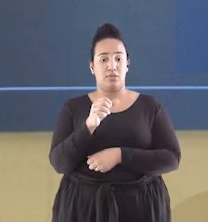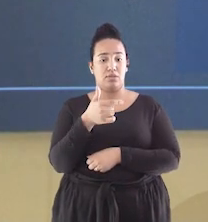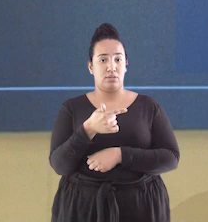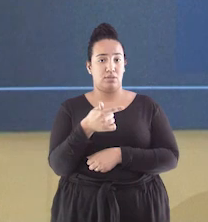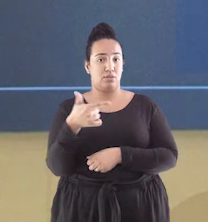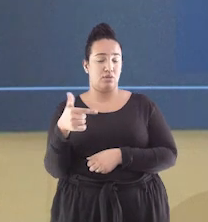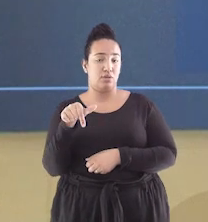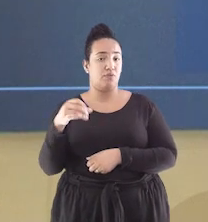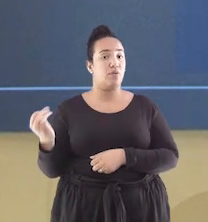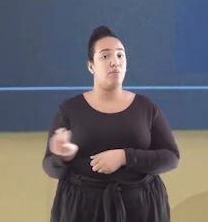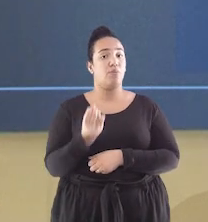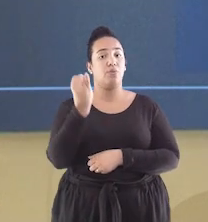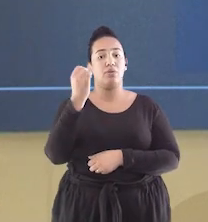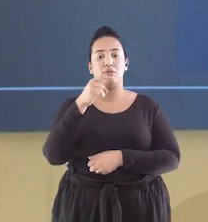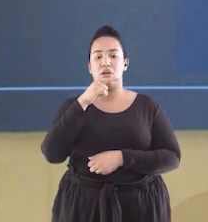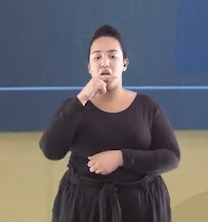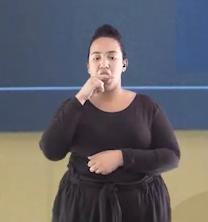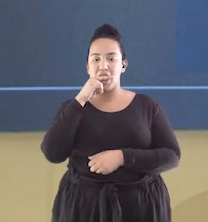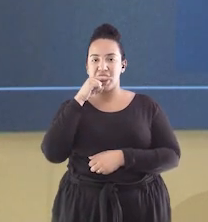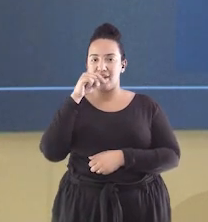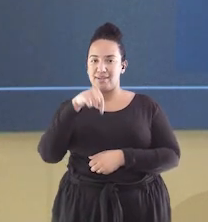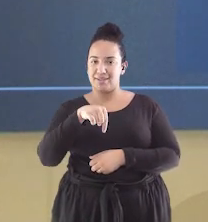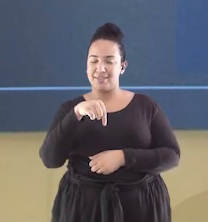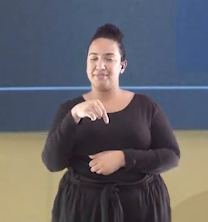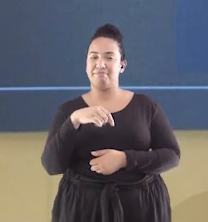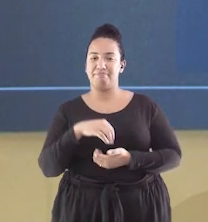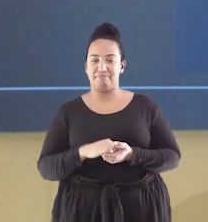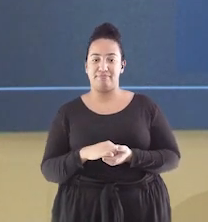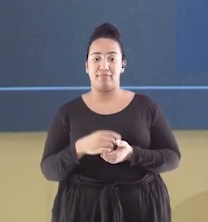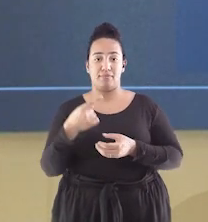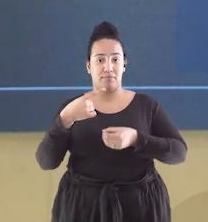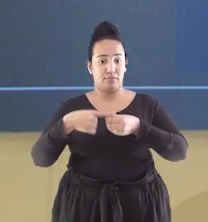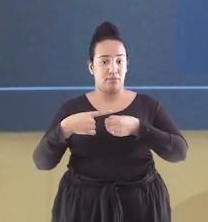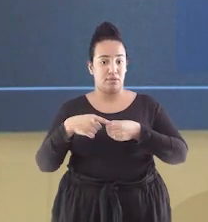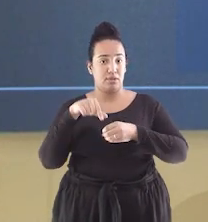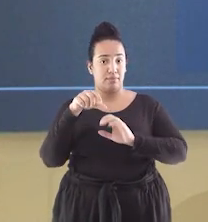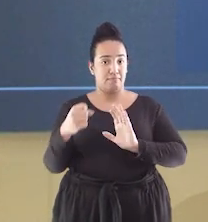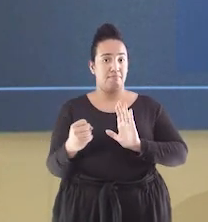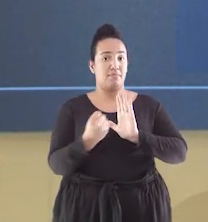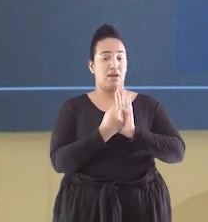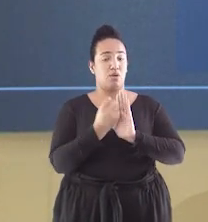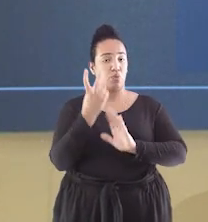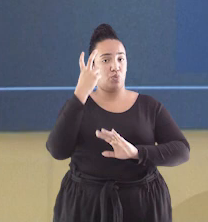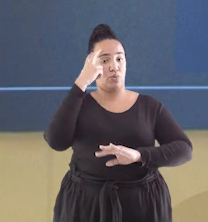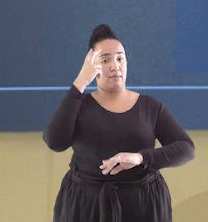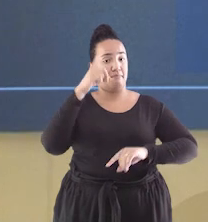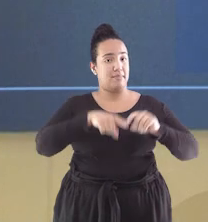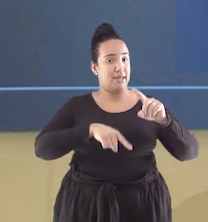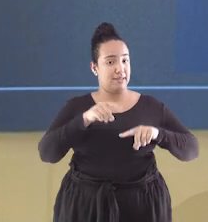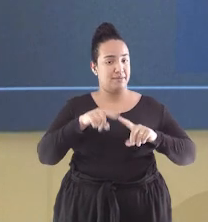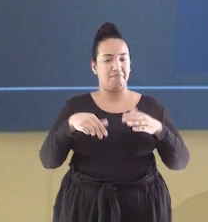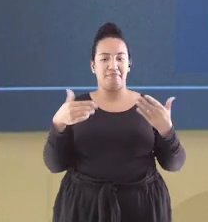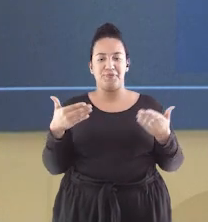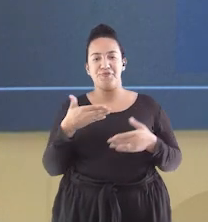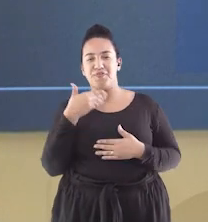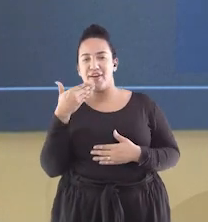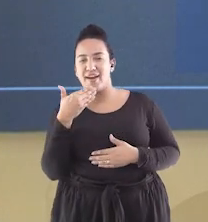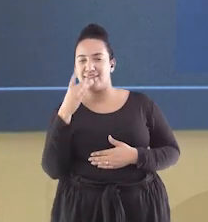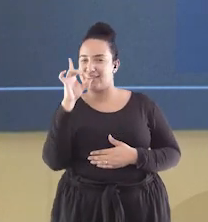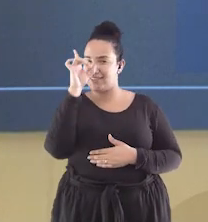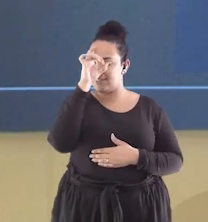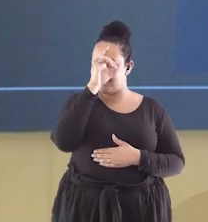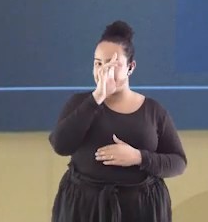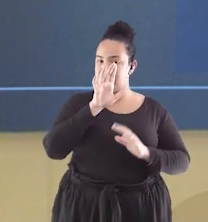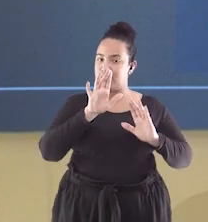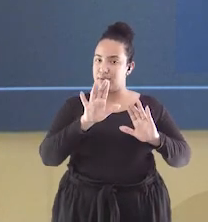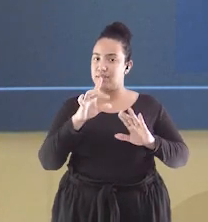foi importante no processamento de cana-de-açúcar no município. E se trata de um patrimônio cultural material. Vocês